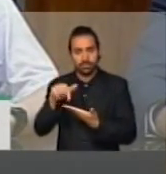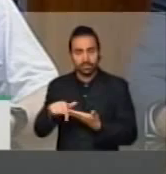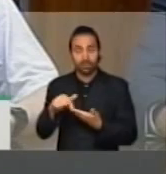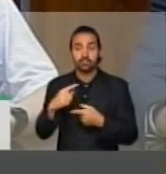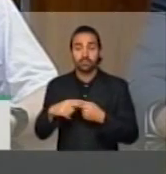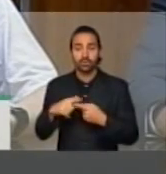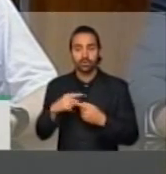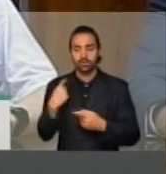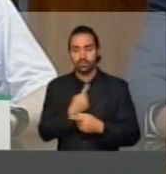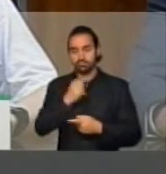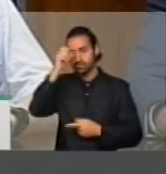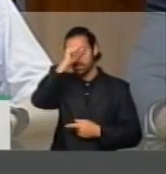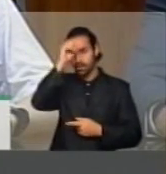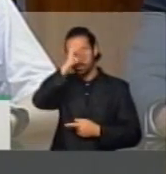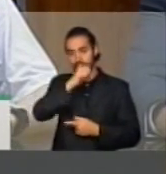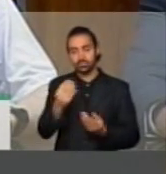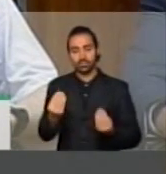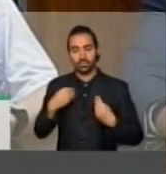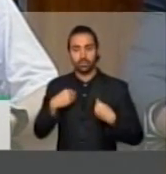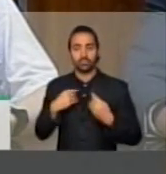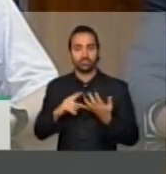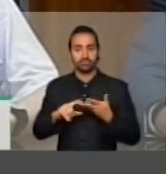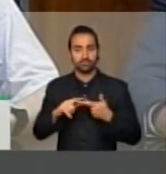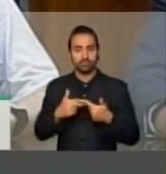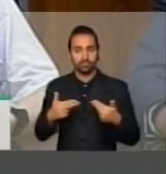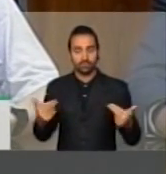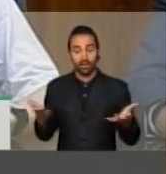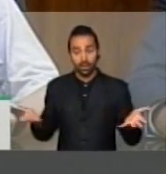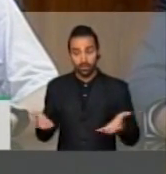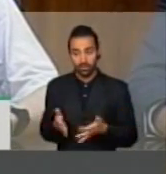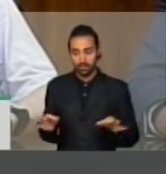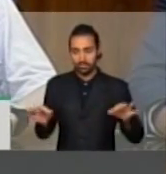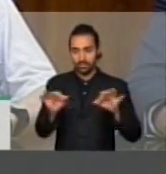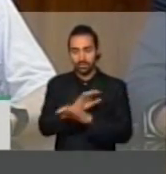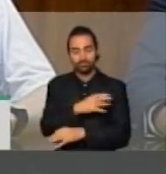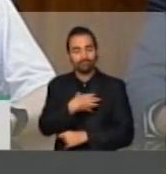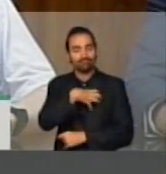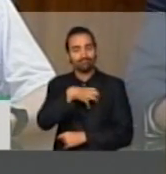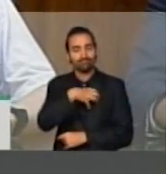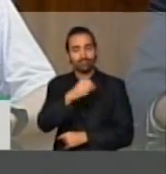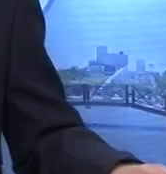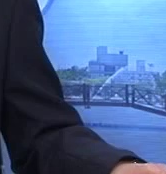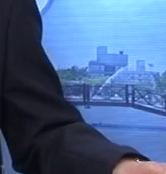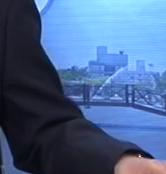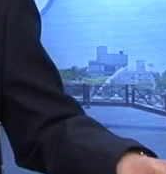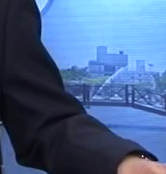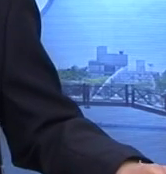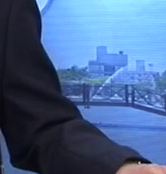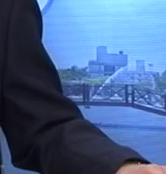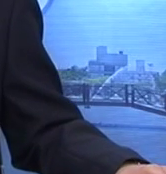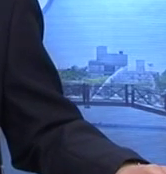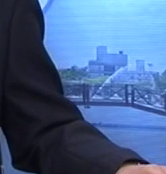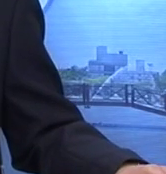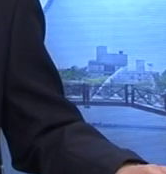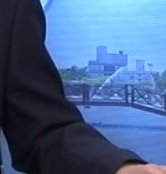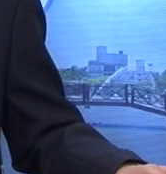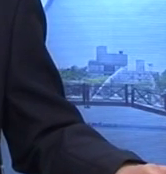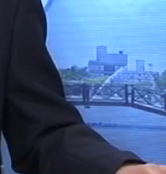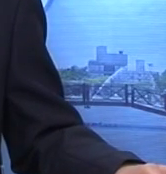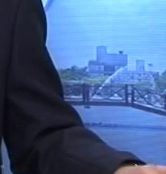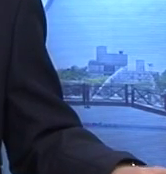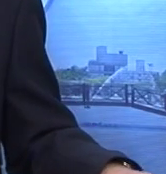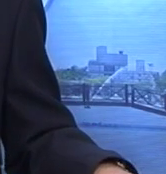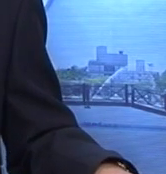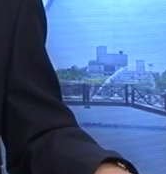transmitida ao vivo pela TV Câmara para todo o Brasil. Os vereadores mirins retornam a Blumenau amanhã. Agora a gente vai